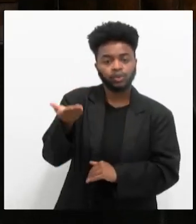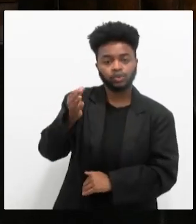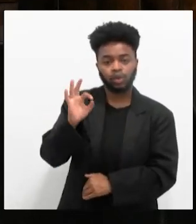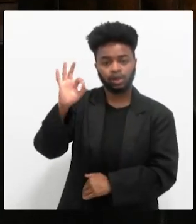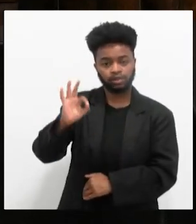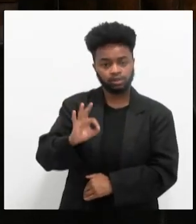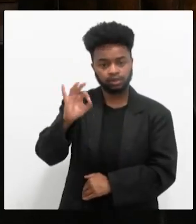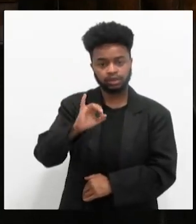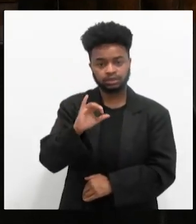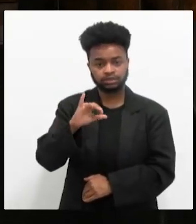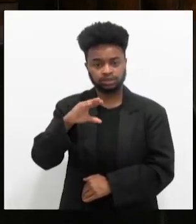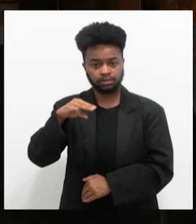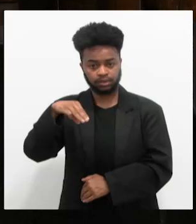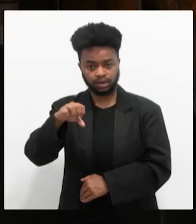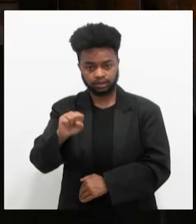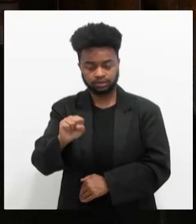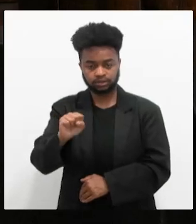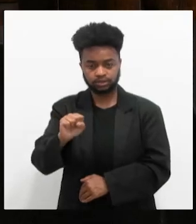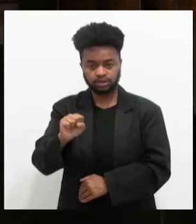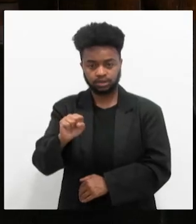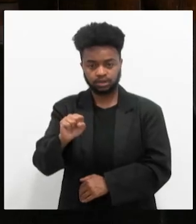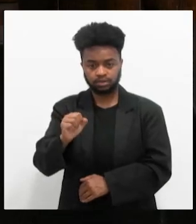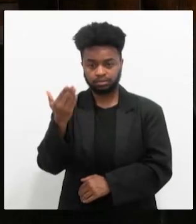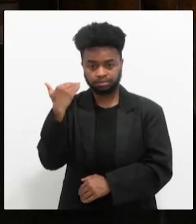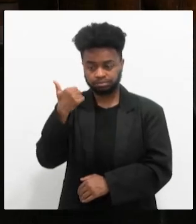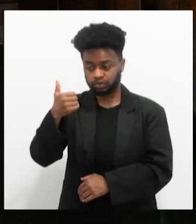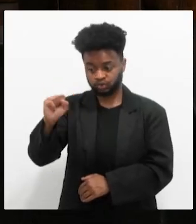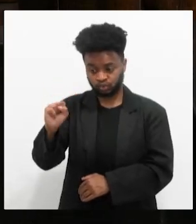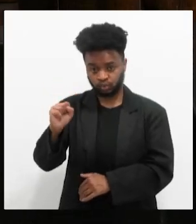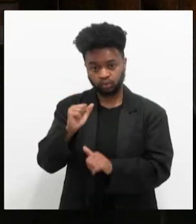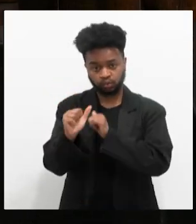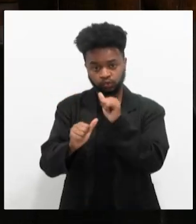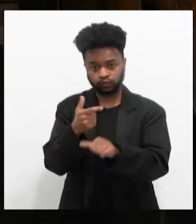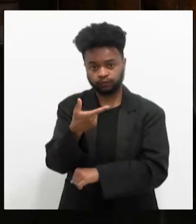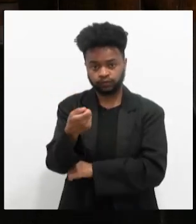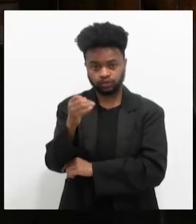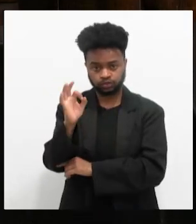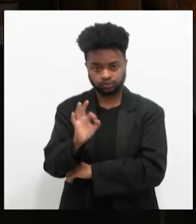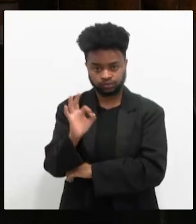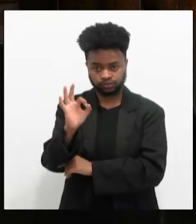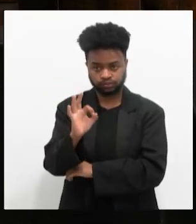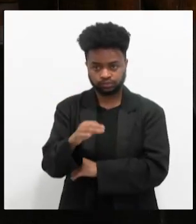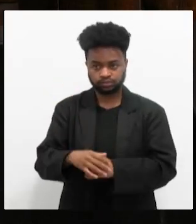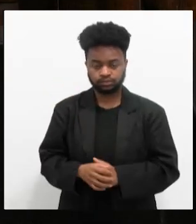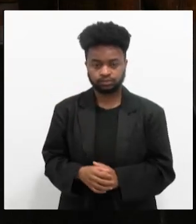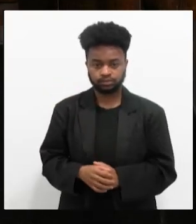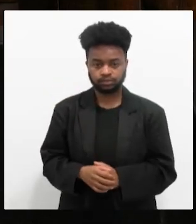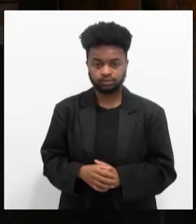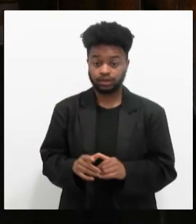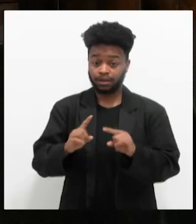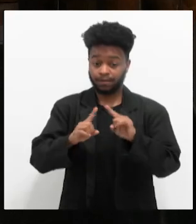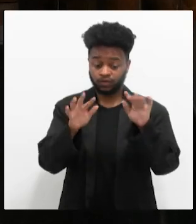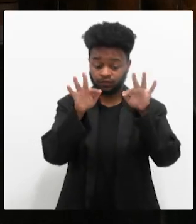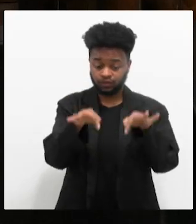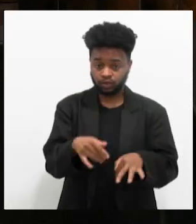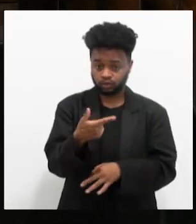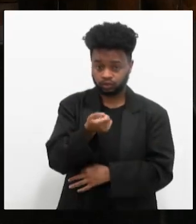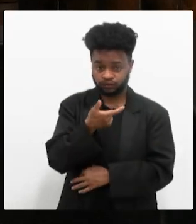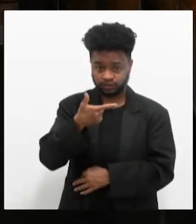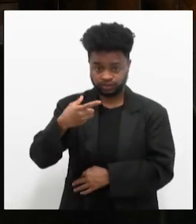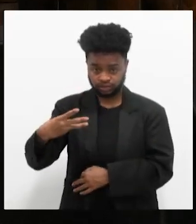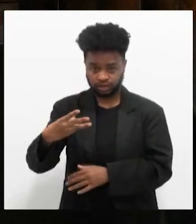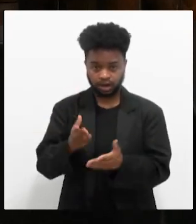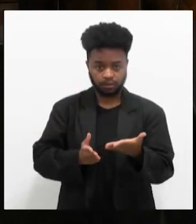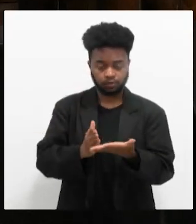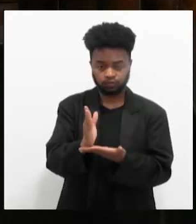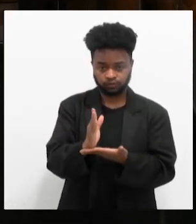do ICMS de 18% para 20%. Mas como foi no fim de 23 que foi